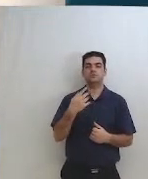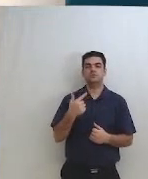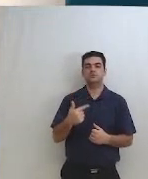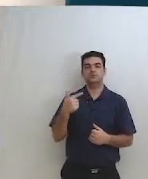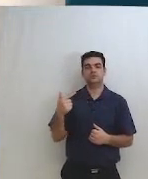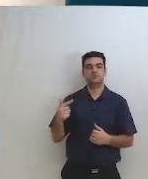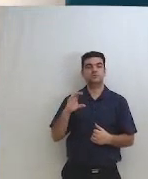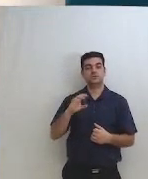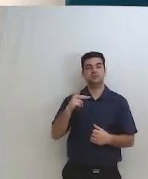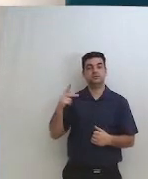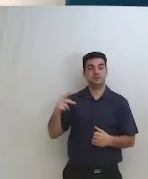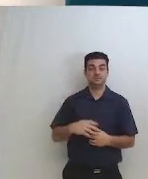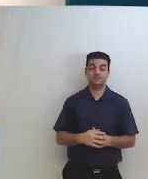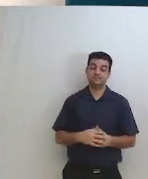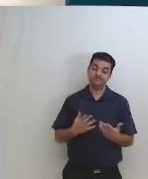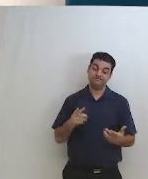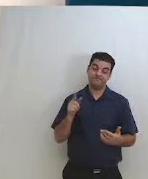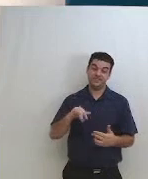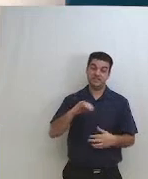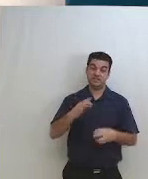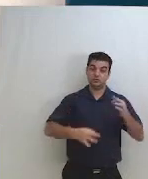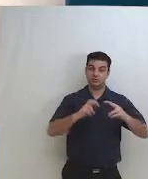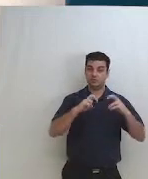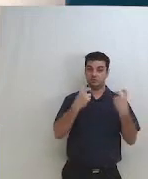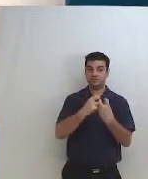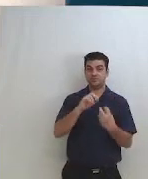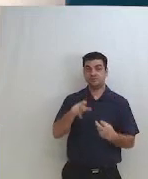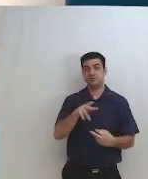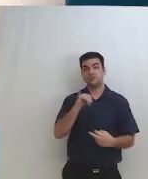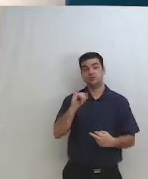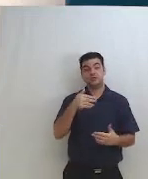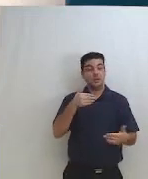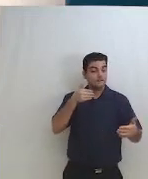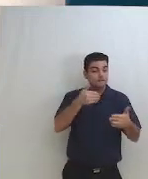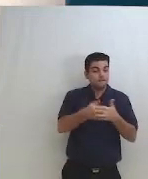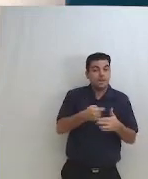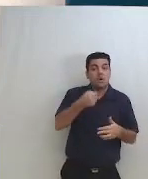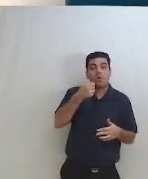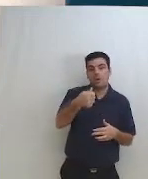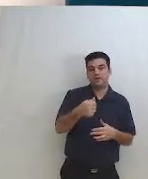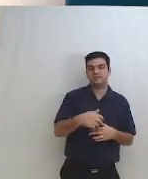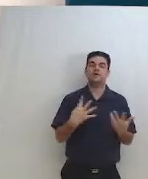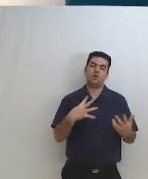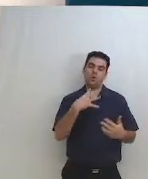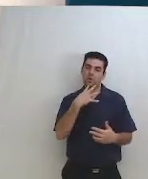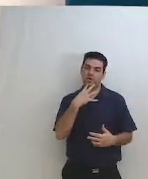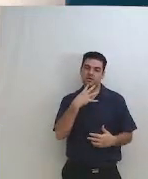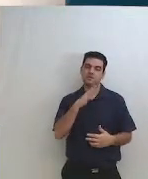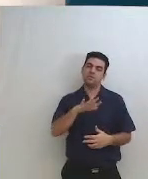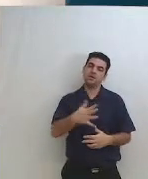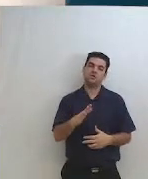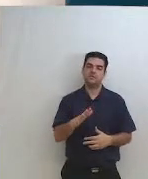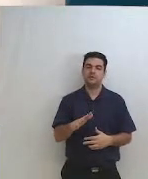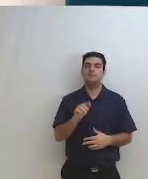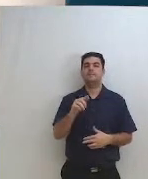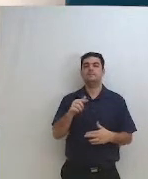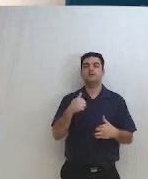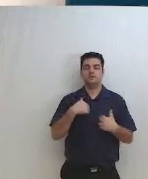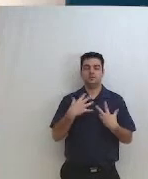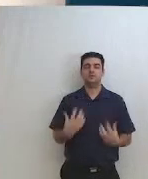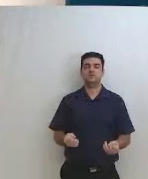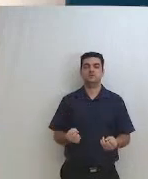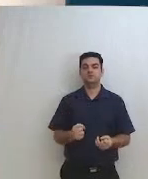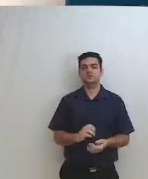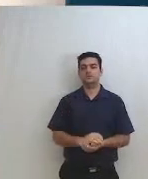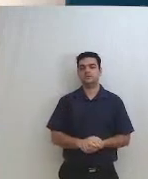réu ao Tribunal do Júri está na iminência de se realizar. Conheço em parte do habeas corpus e, nessa extensão, senhor presidente, eu denego a ordem. É como eu voto.